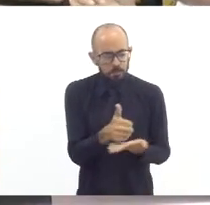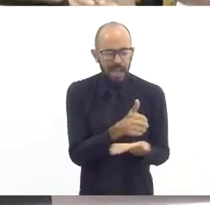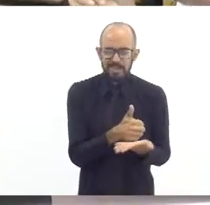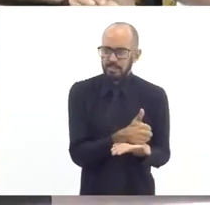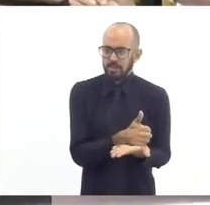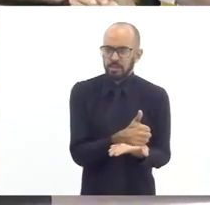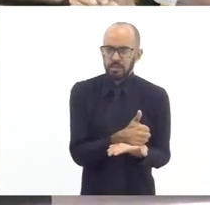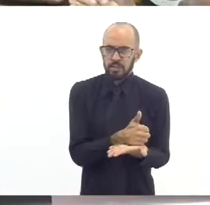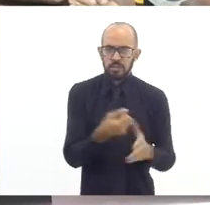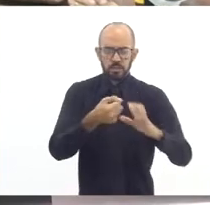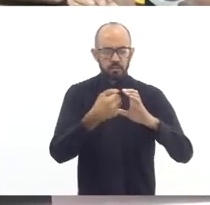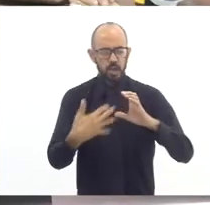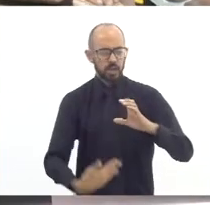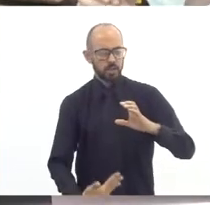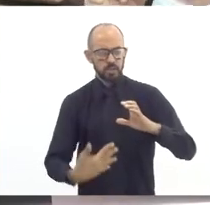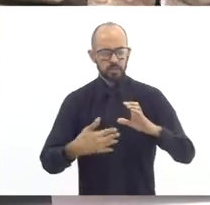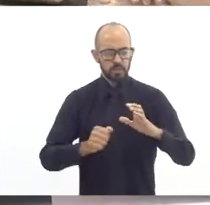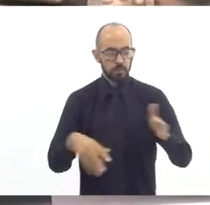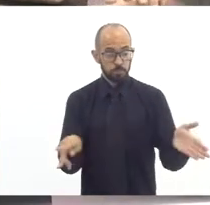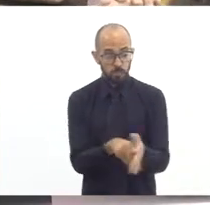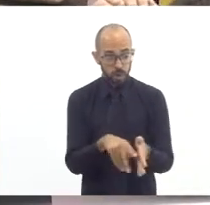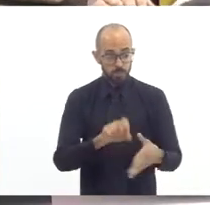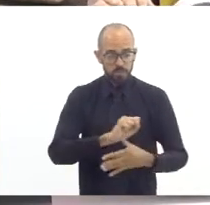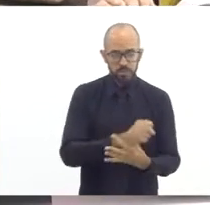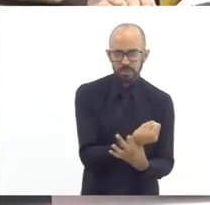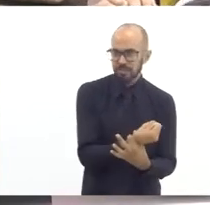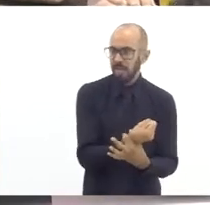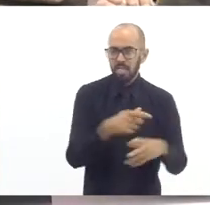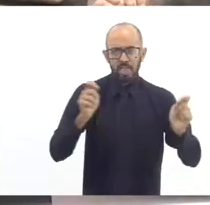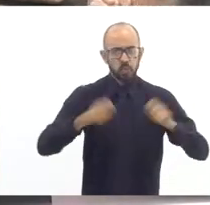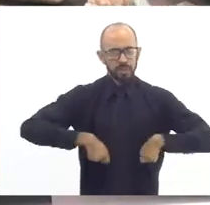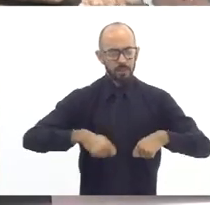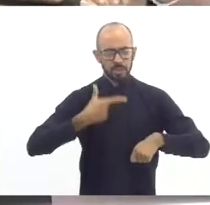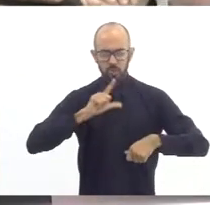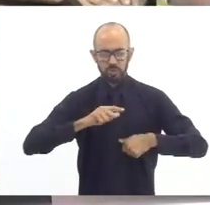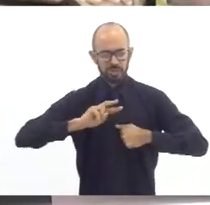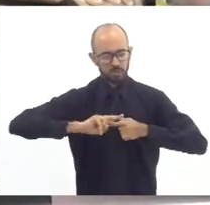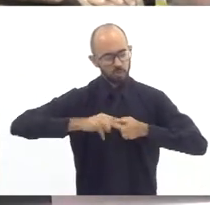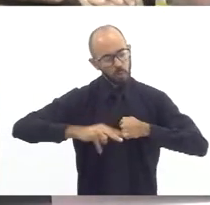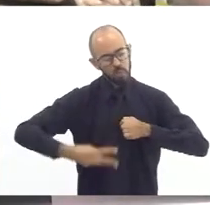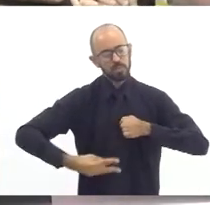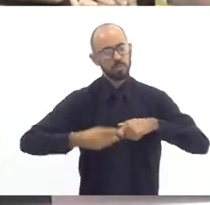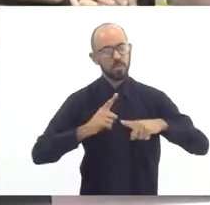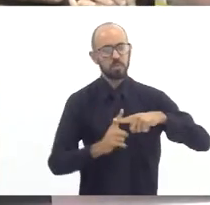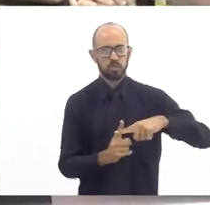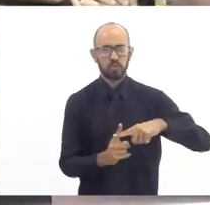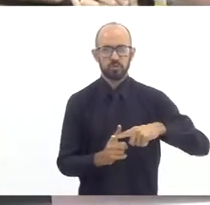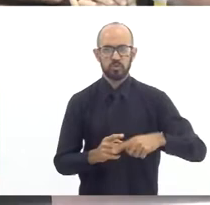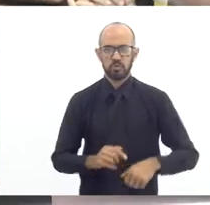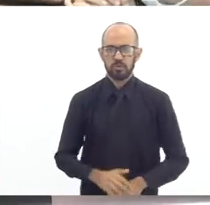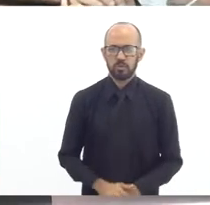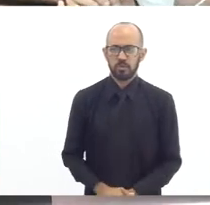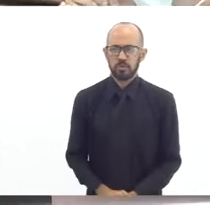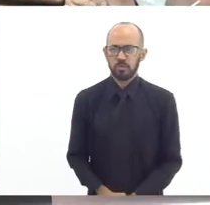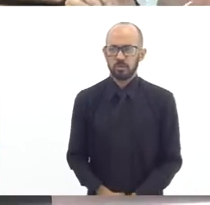esses elementos, eu acho que nós poderemos não ter os resultados que poderíamos ter. Obrigada.